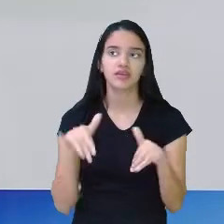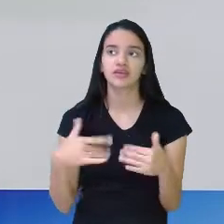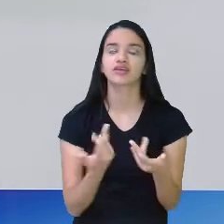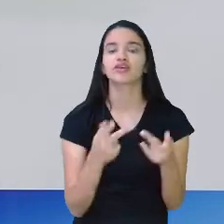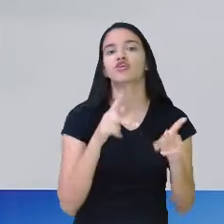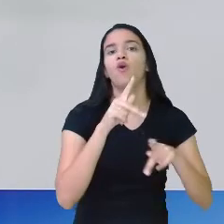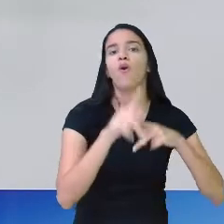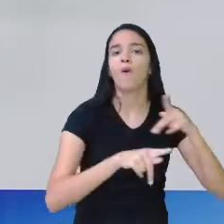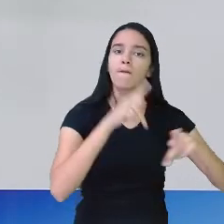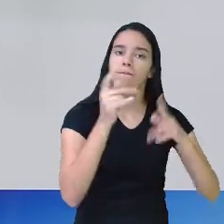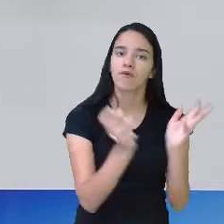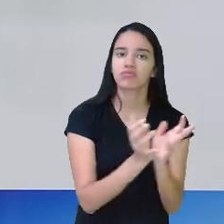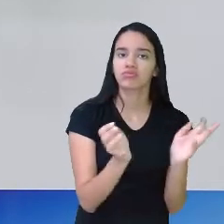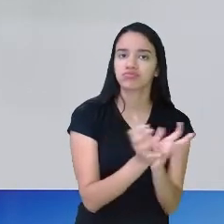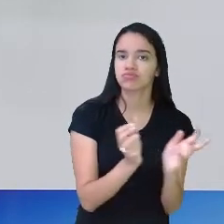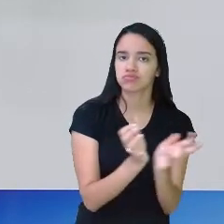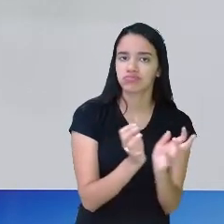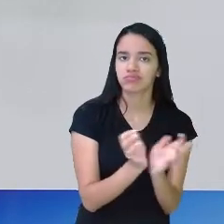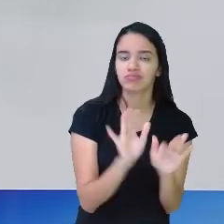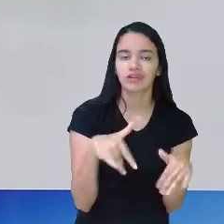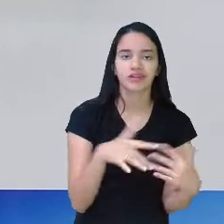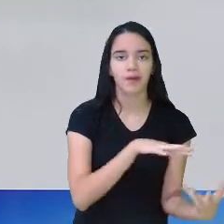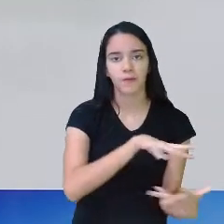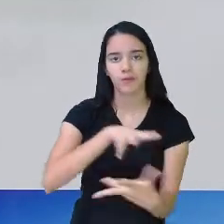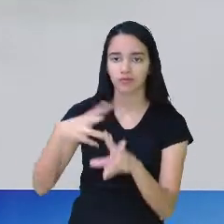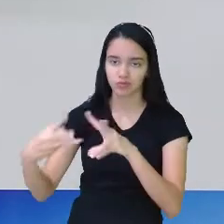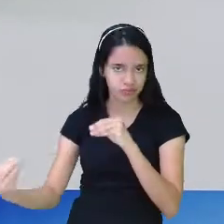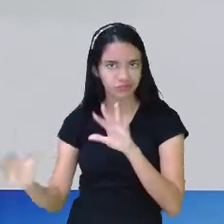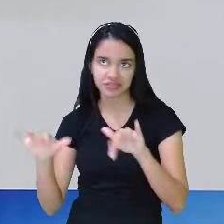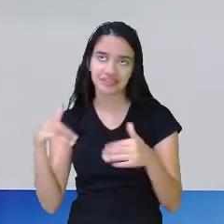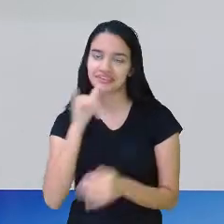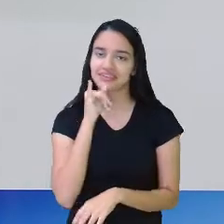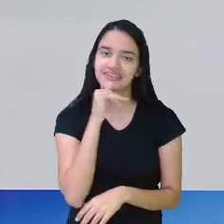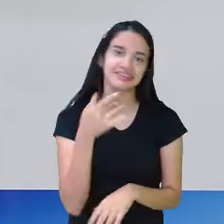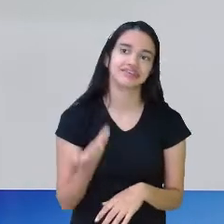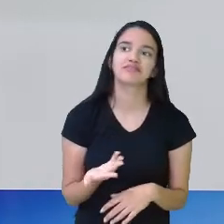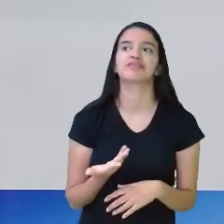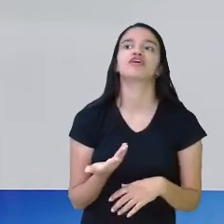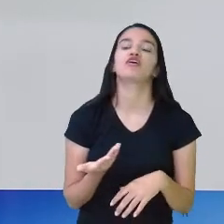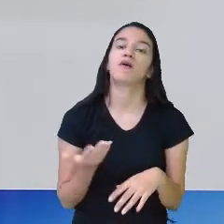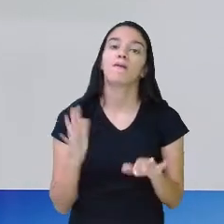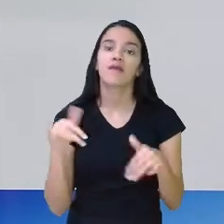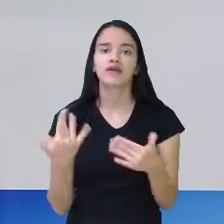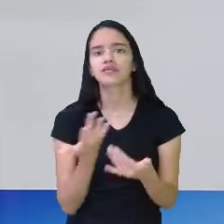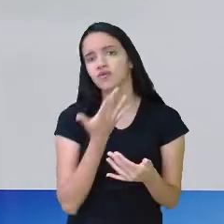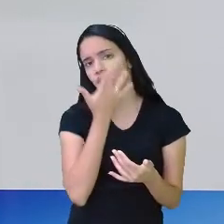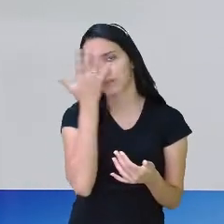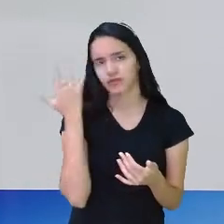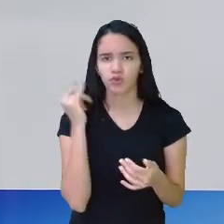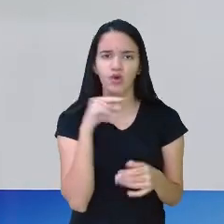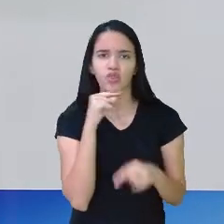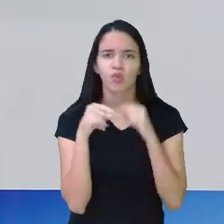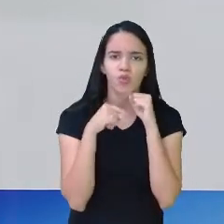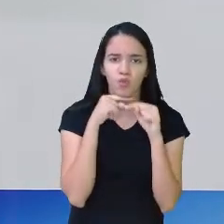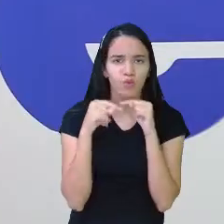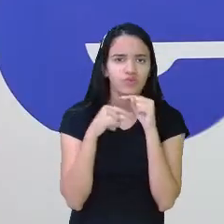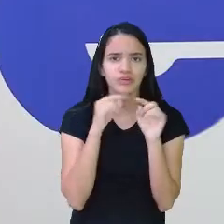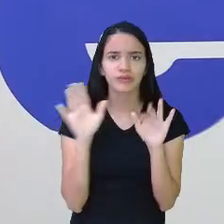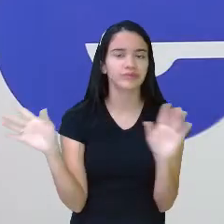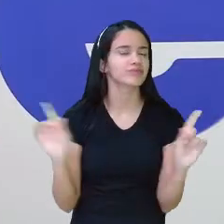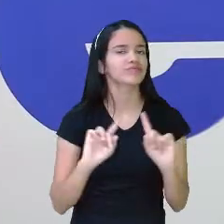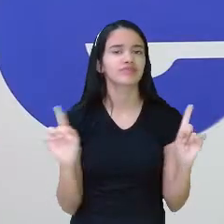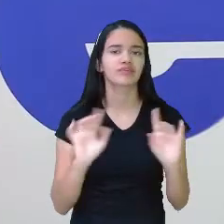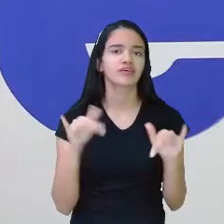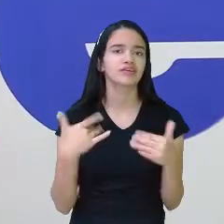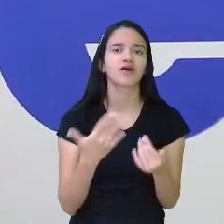lá até o mundo se acabar, se a gente pode dizer assim, professora Mauricéia. Alguém ficou com alguma dúvida até agora? Não,